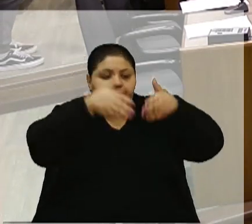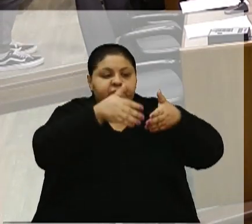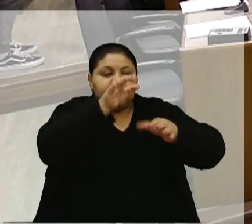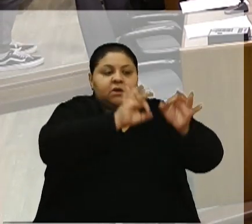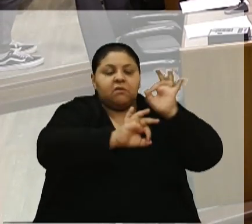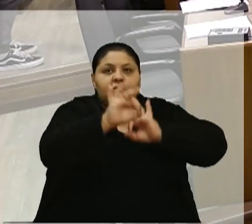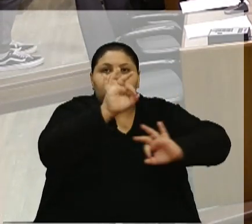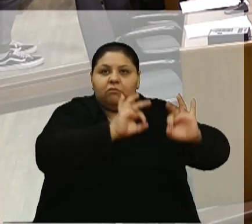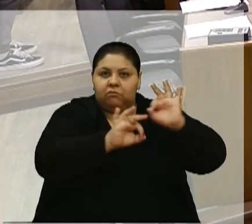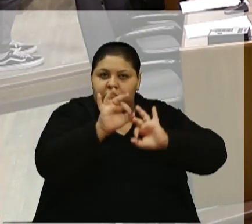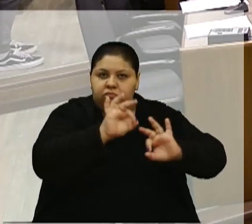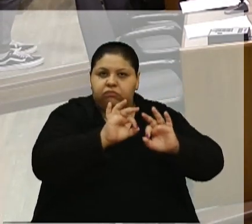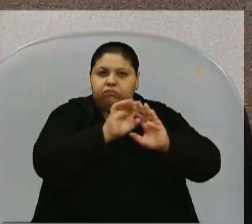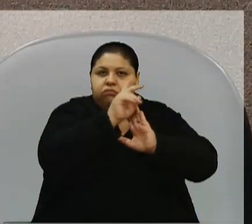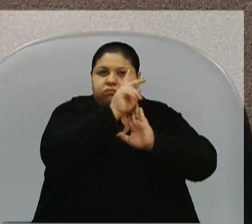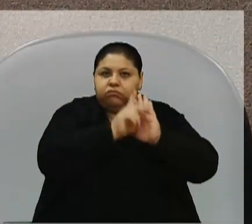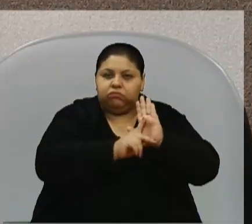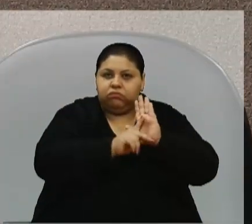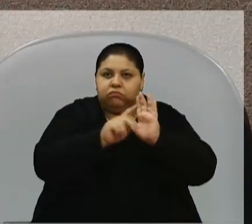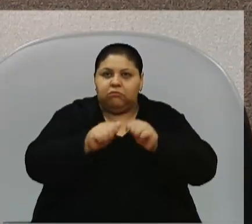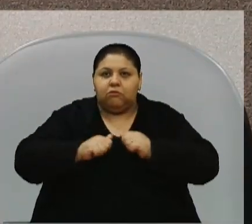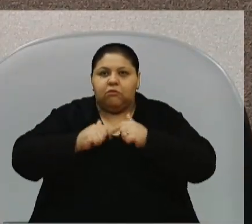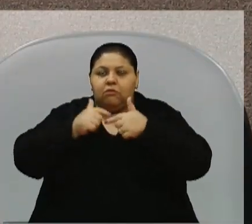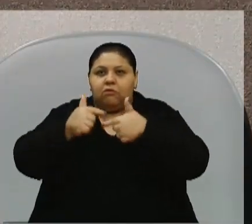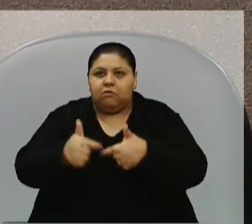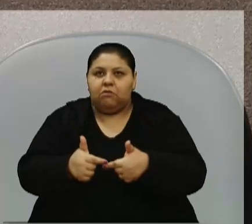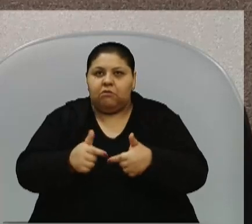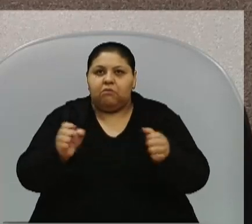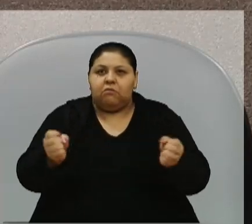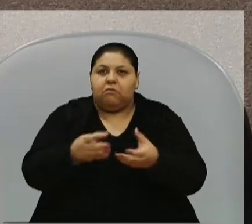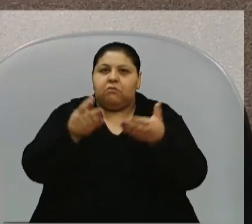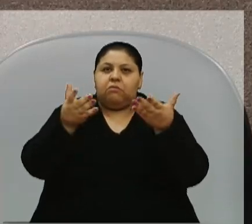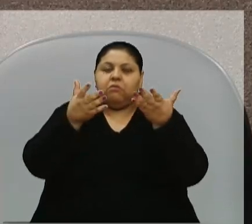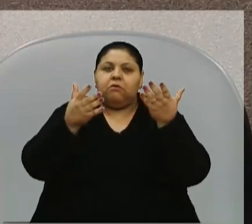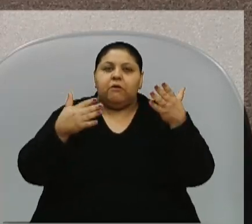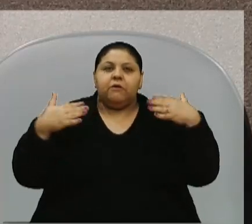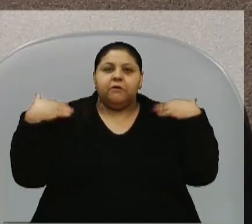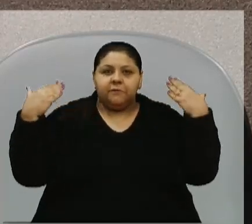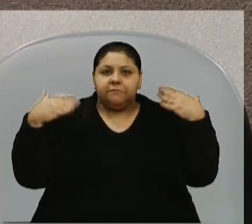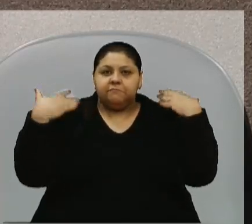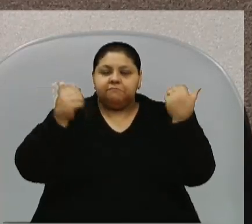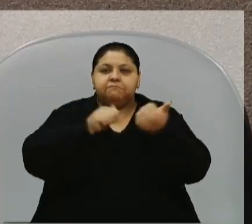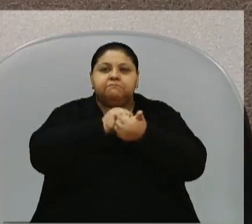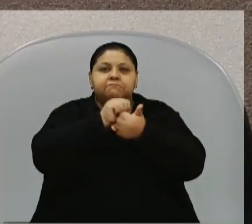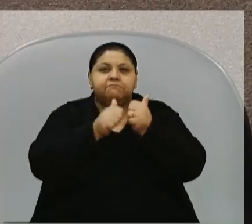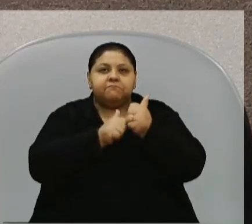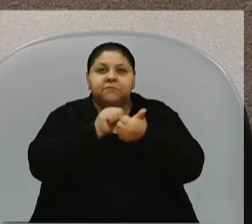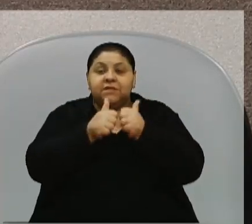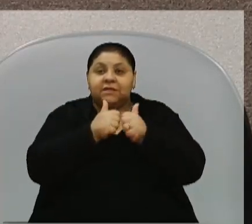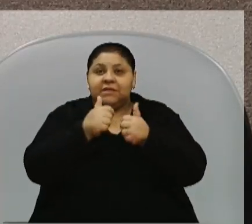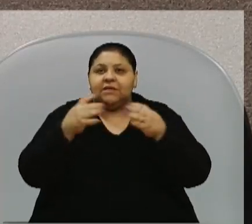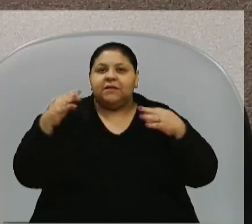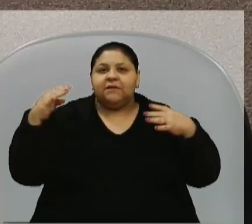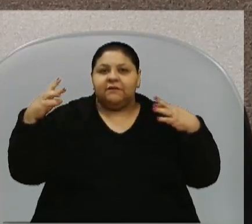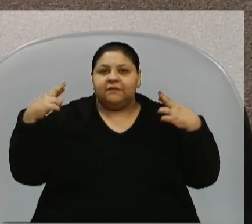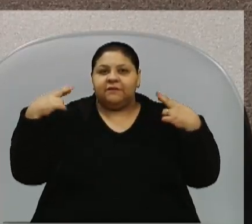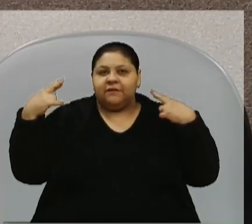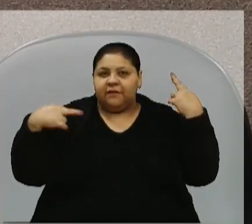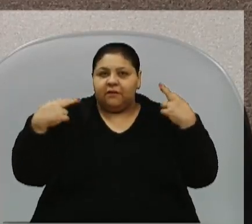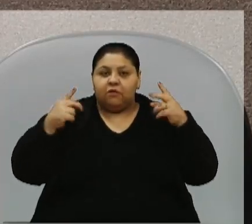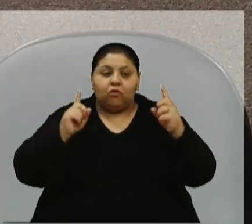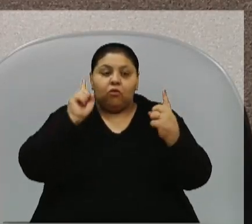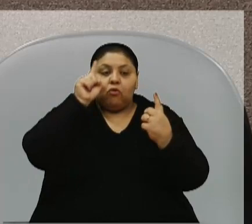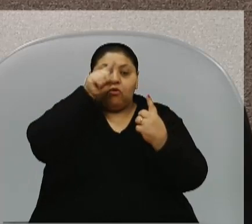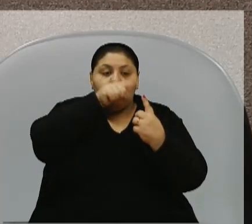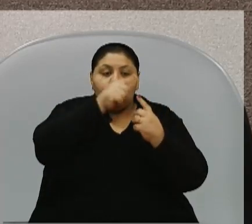planejamento, organização e execução de eventos de entretenimentos esportivos e de lazer, com o objetivo de